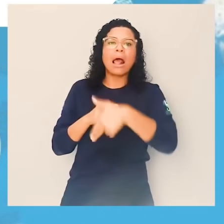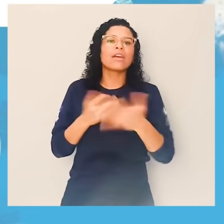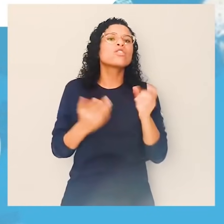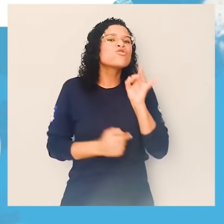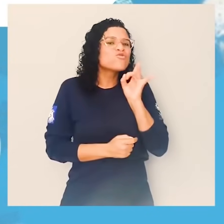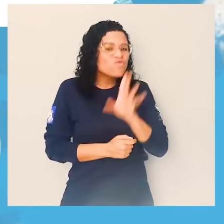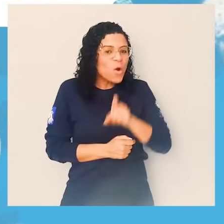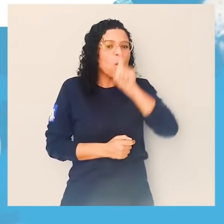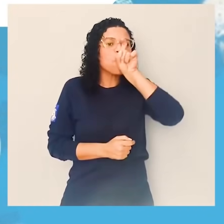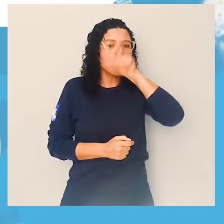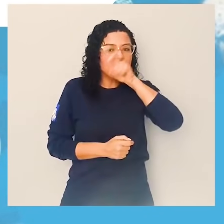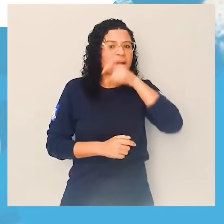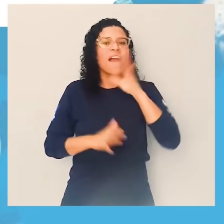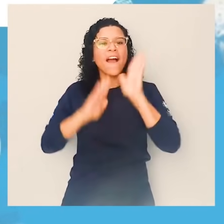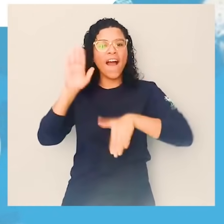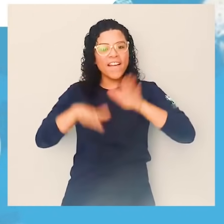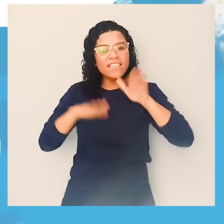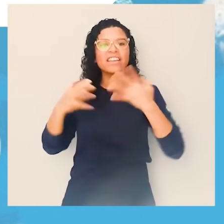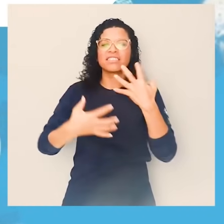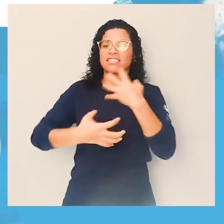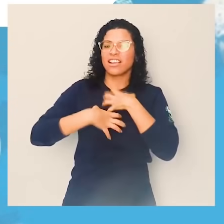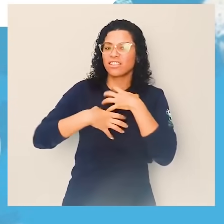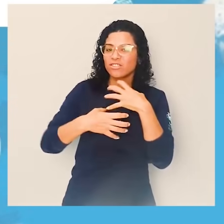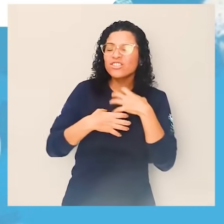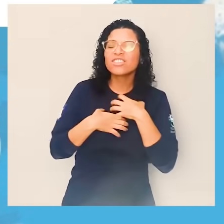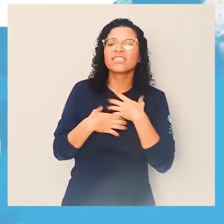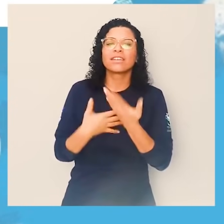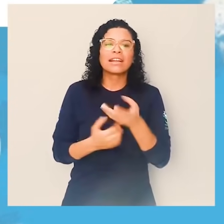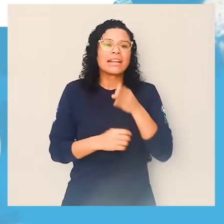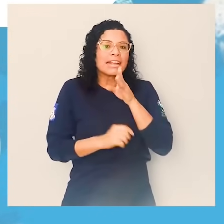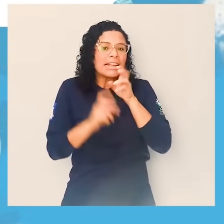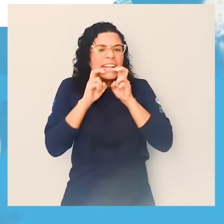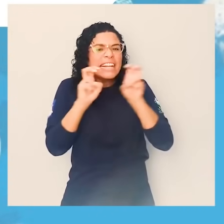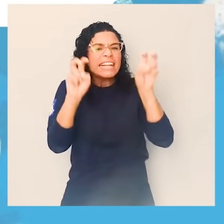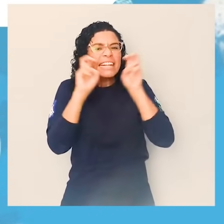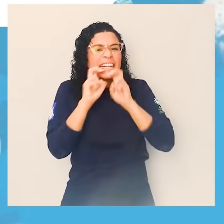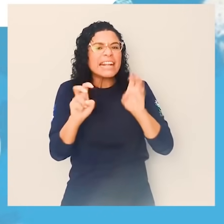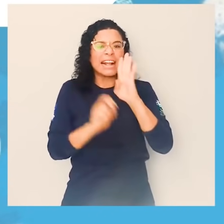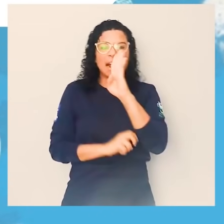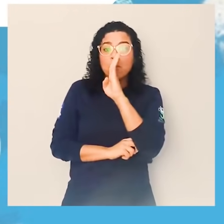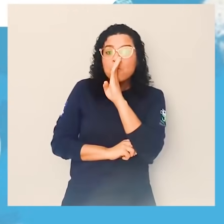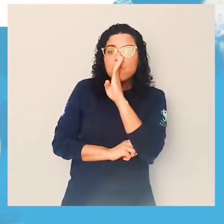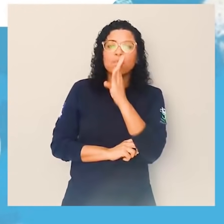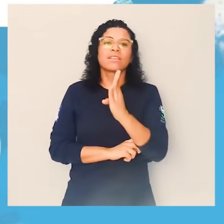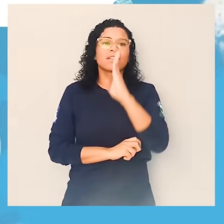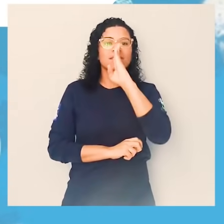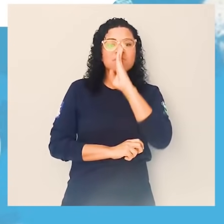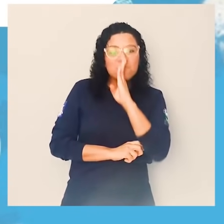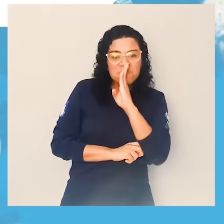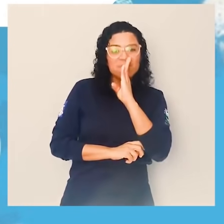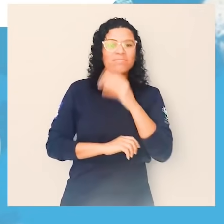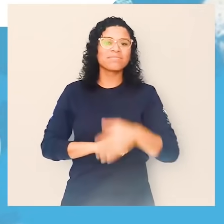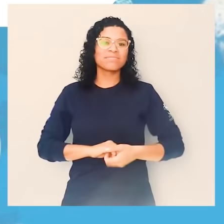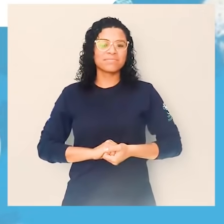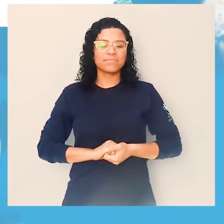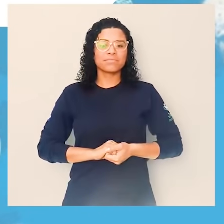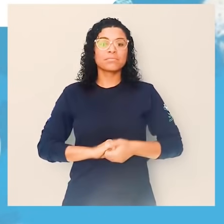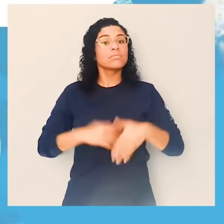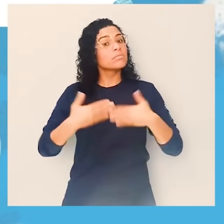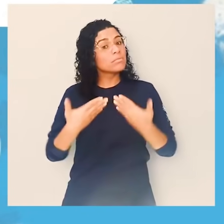interrompia. Só o papagaio é que de vez em quando se enchia da falação e gritava: "Cala a boca! Cala a